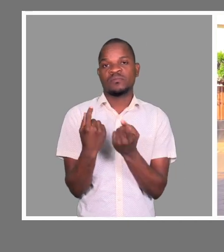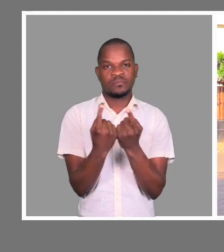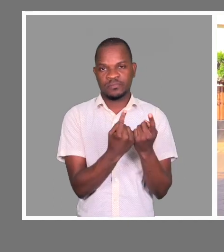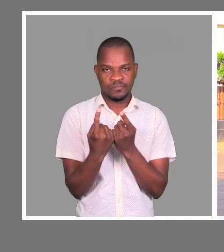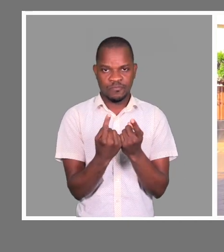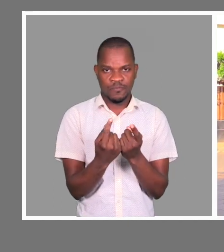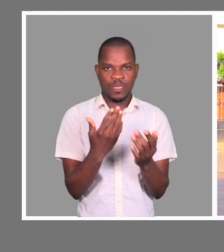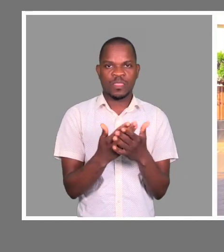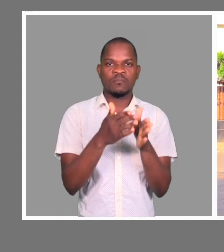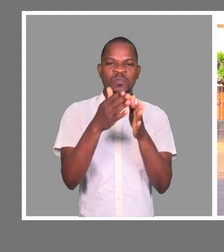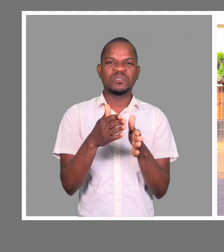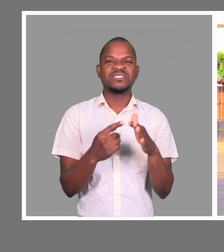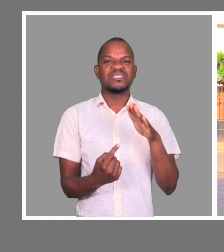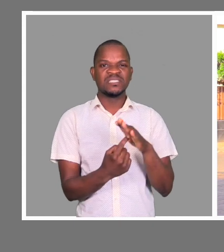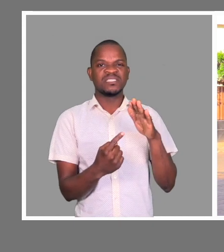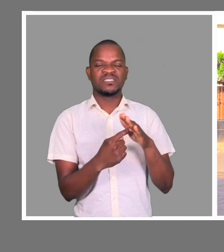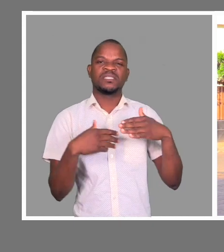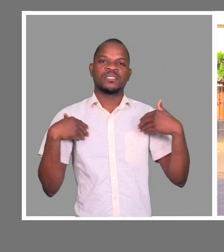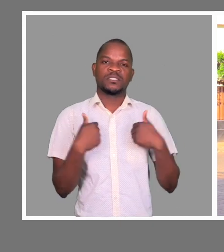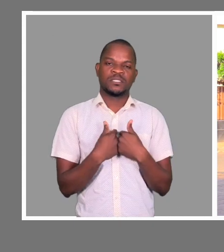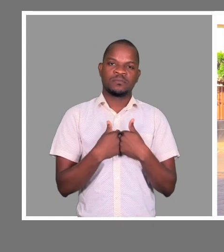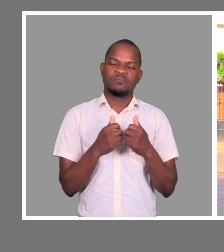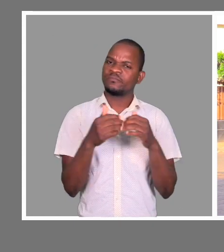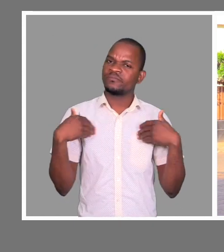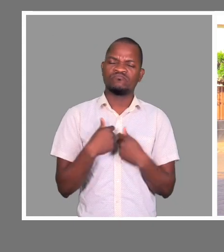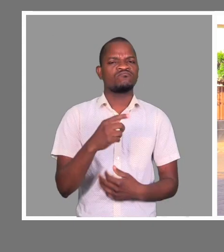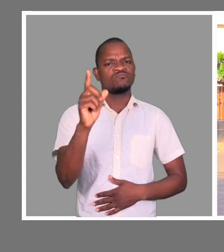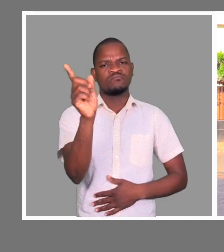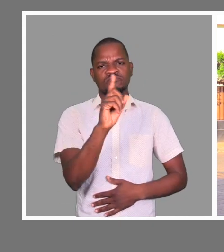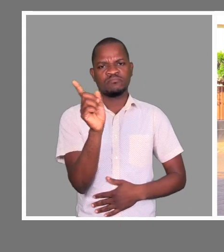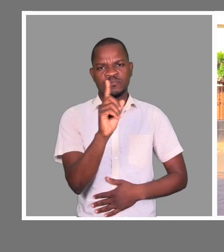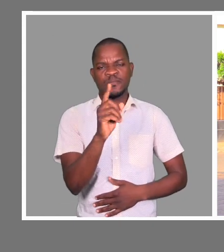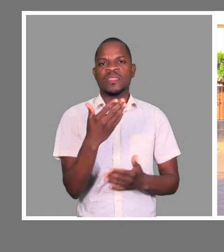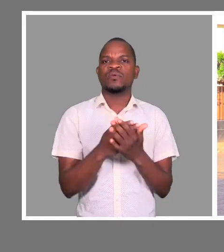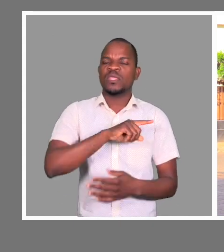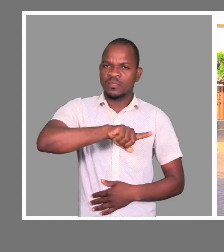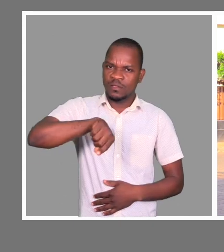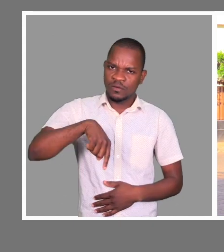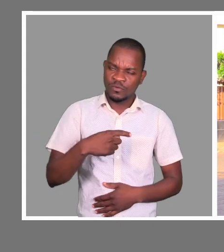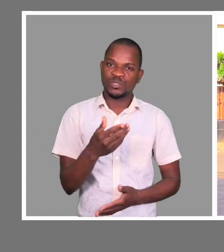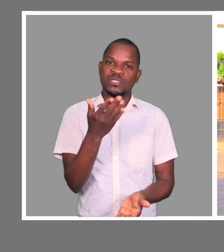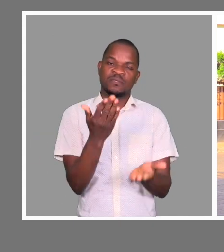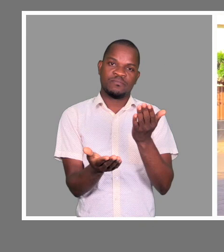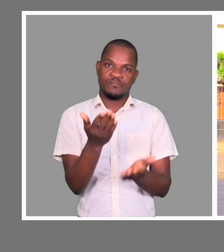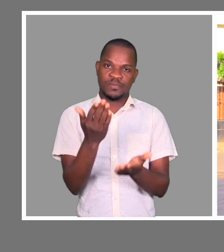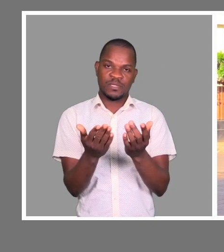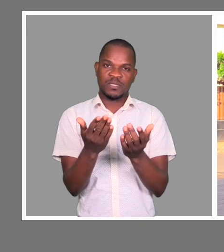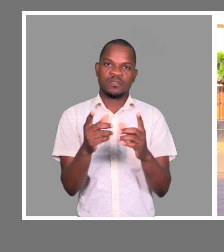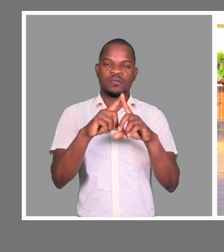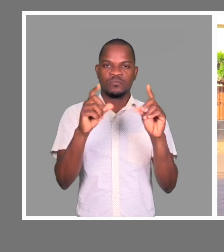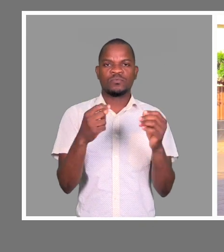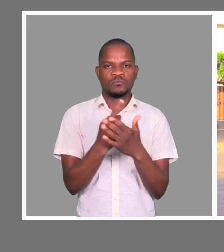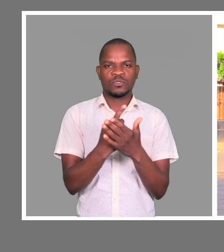ficarem impacientes. Não é para ficarem impacientes porque, dependendo da coisa, nós temos que bater portas e pedir ajuda.